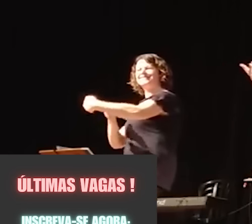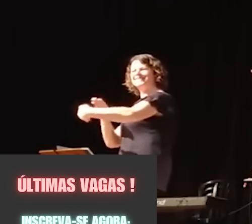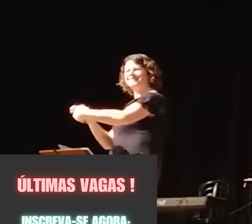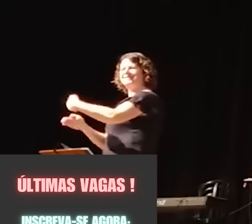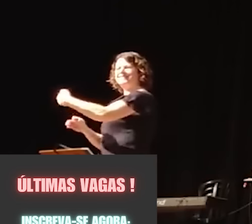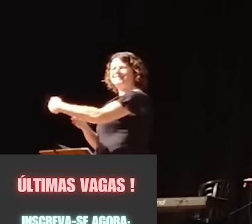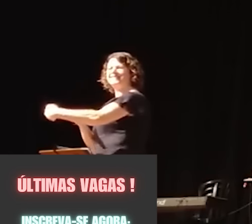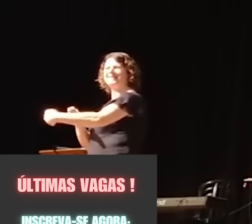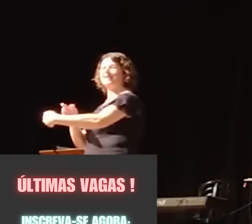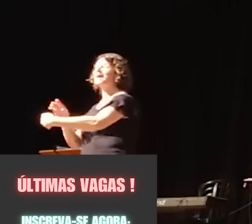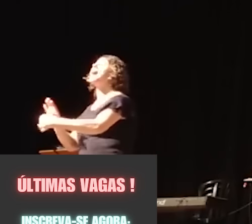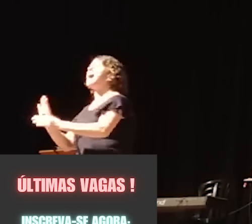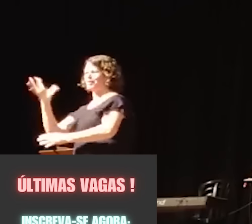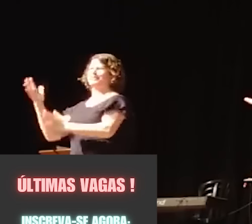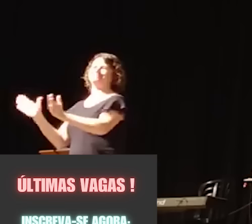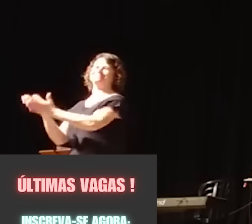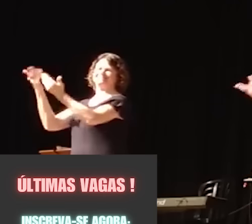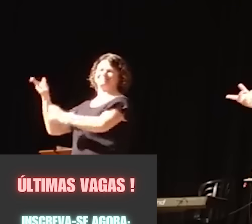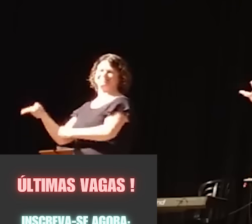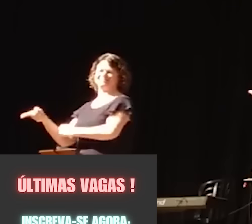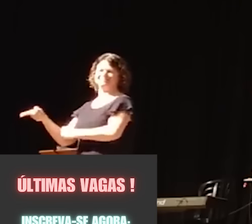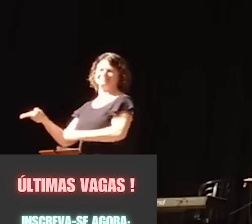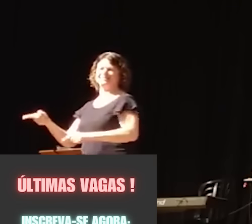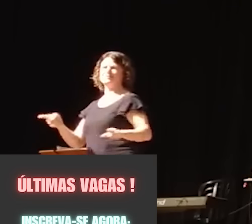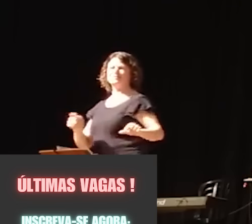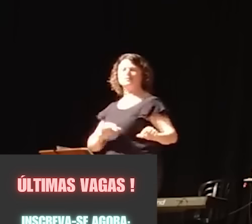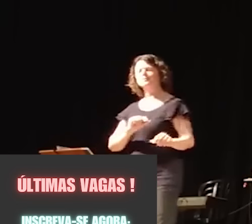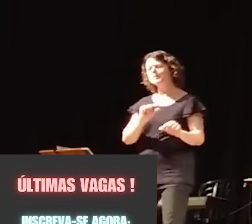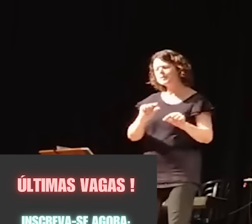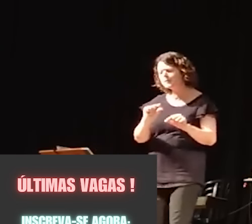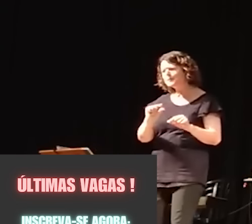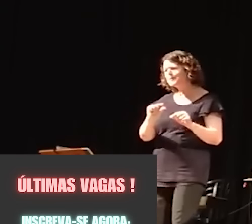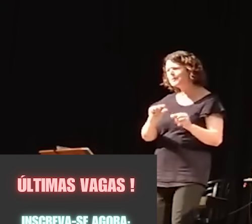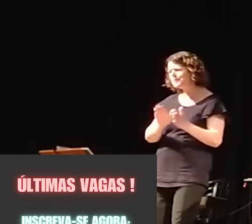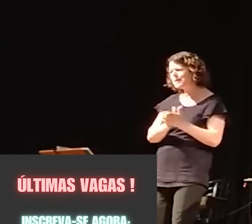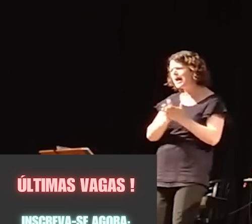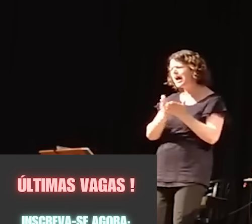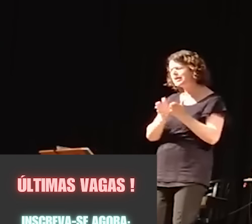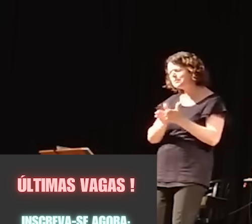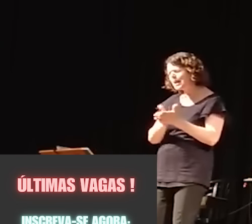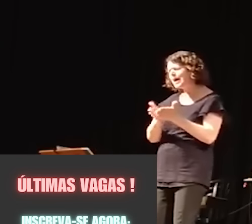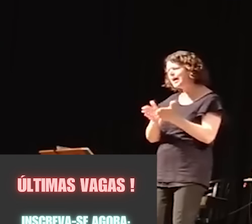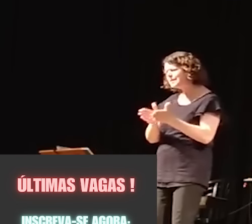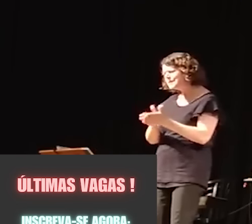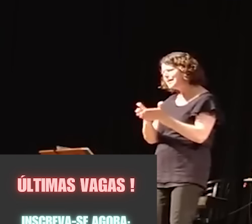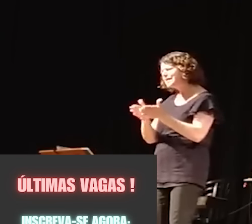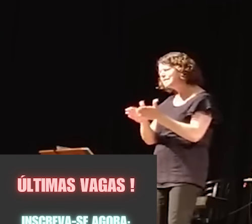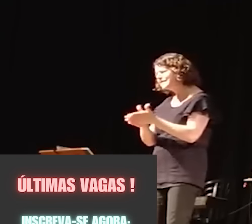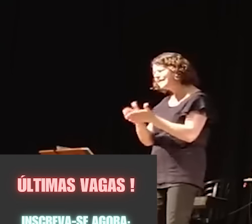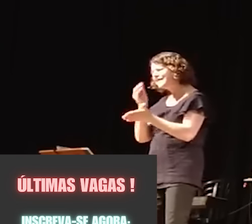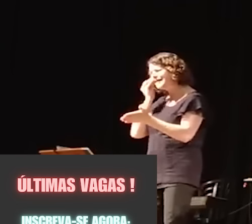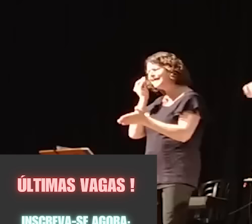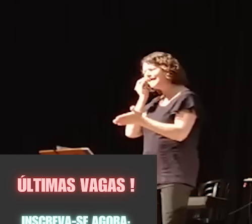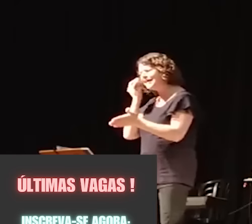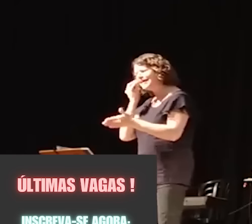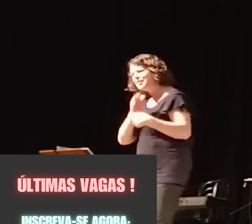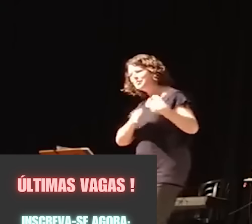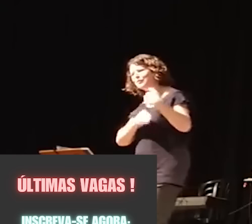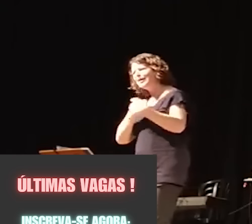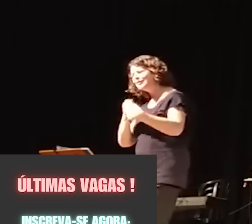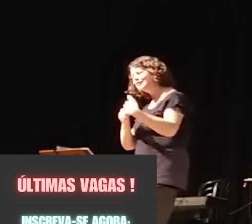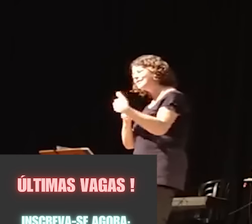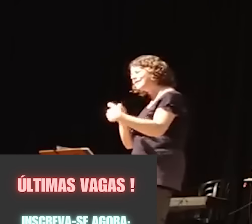processo ele vai experimentando pequenos Milagres até que vem de repente do nada rompe né Como